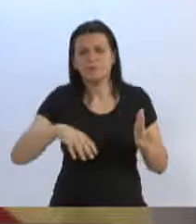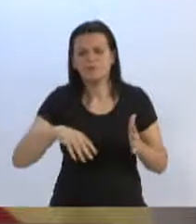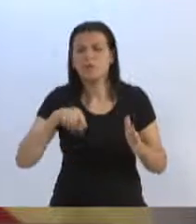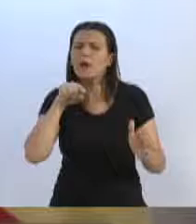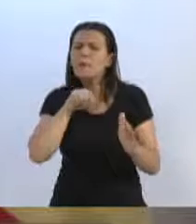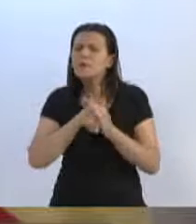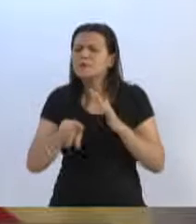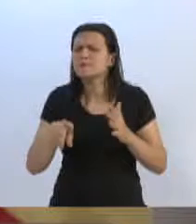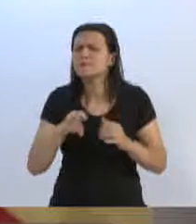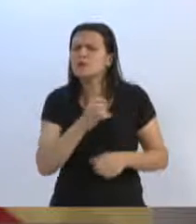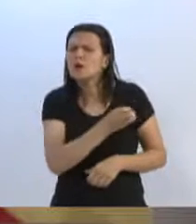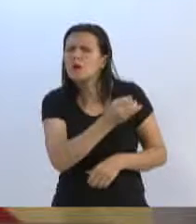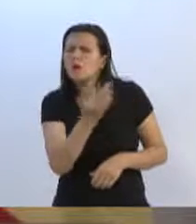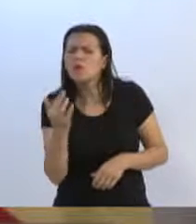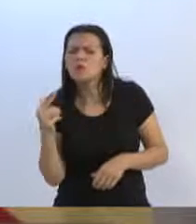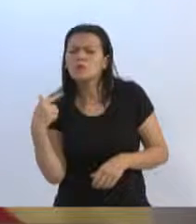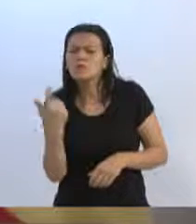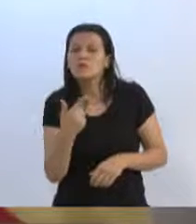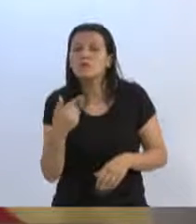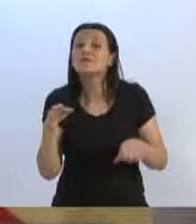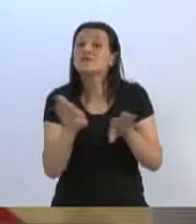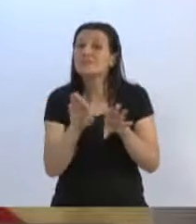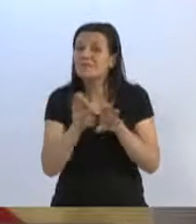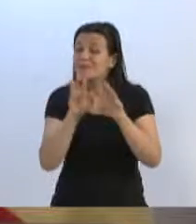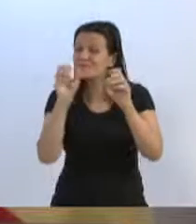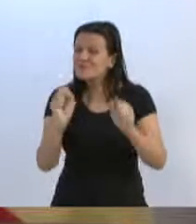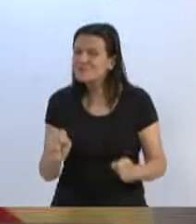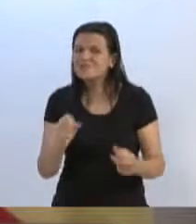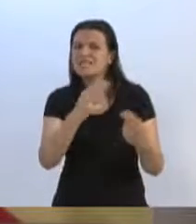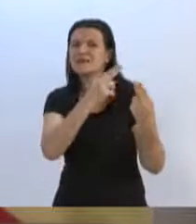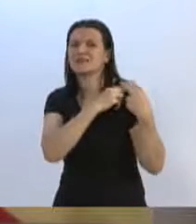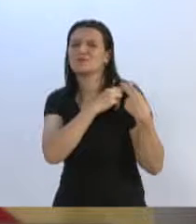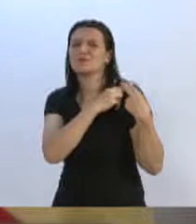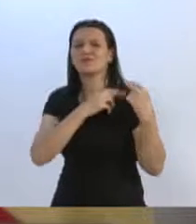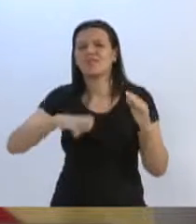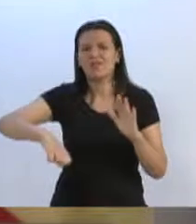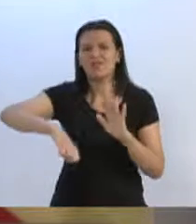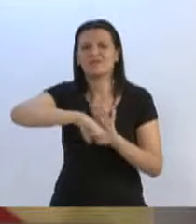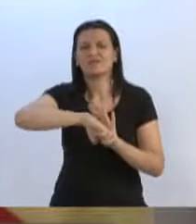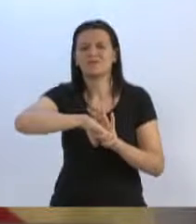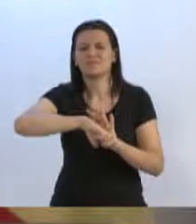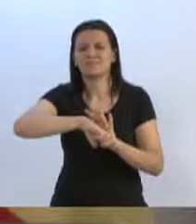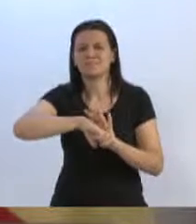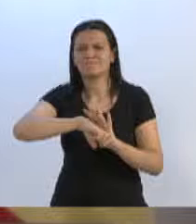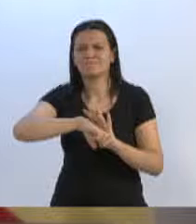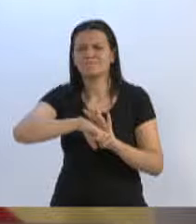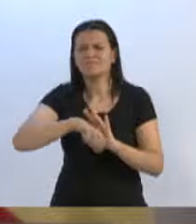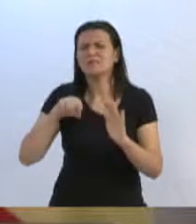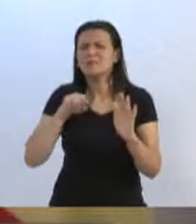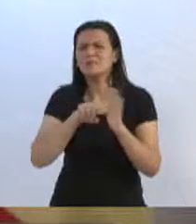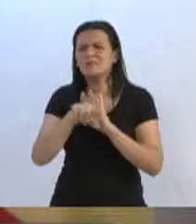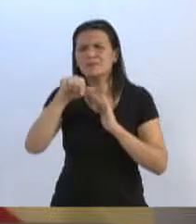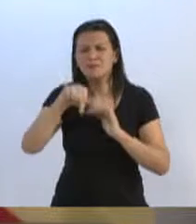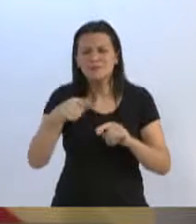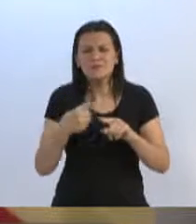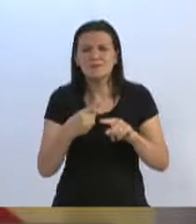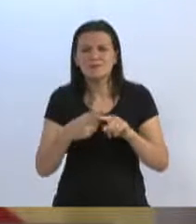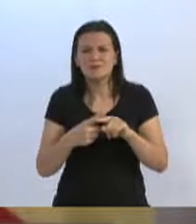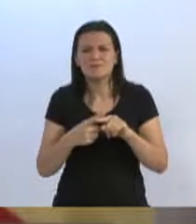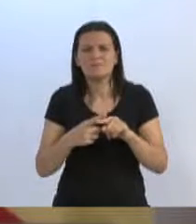não poderíamos ter sido os autores desse crime? E eu faço esse questionamento aqui para a